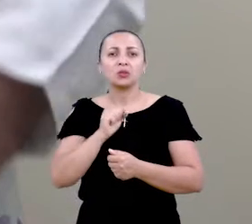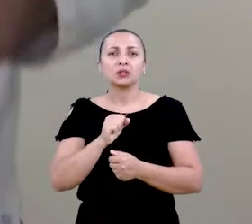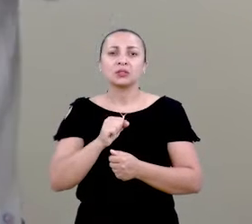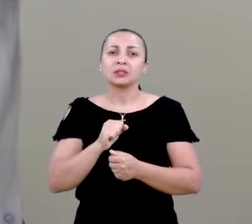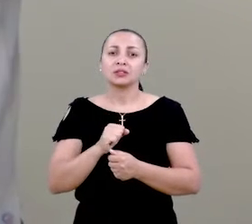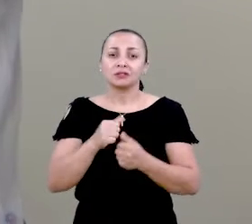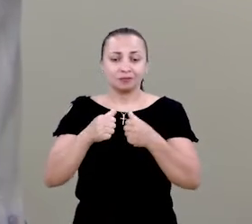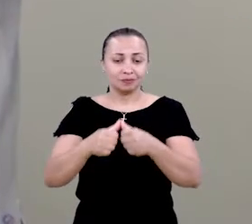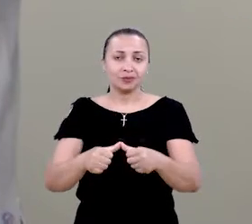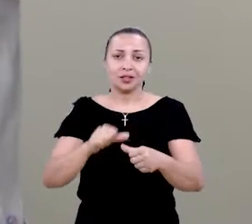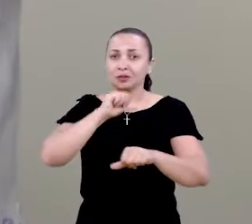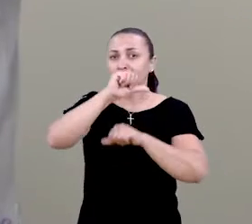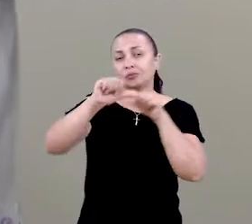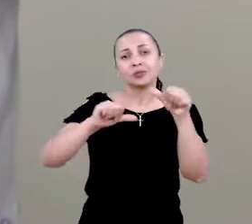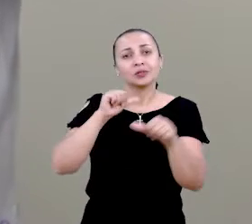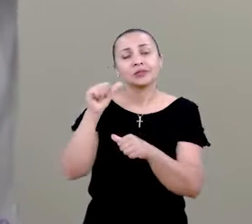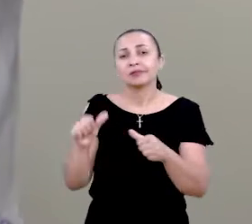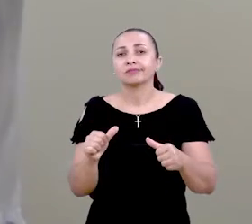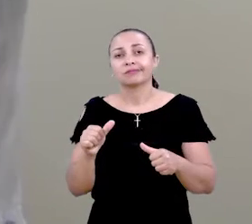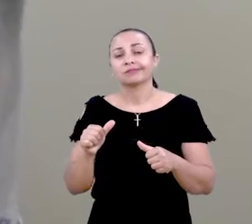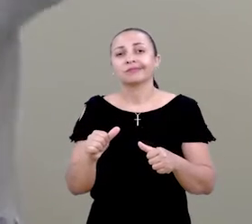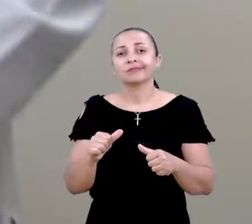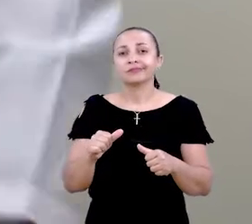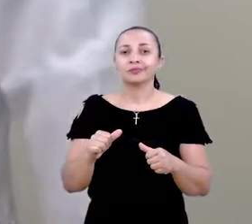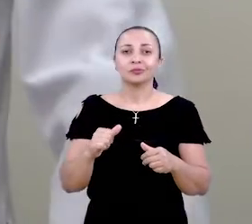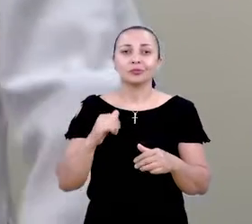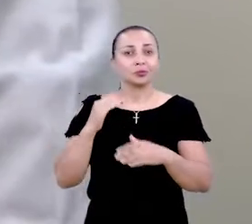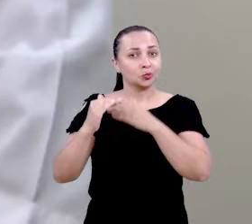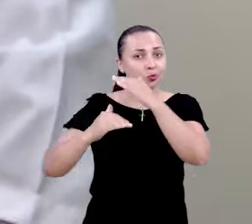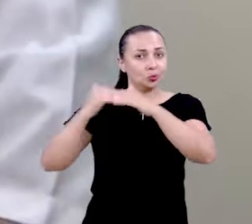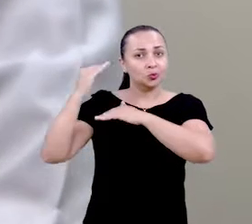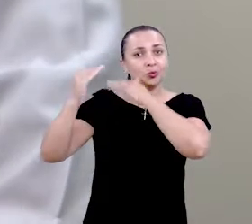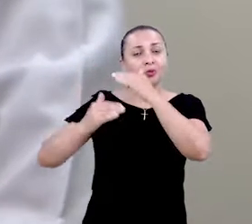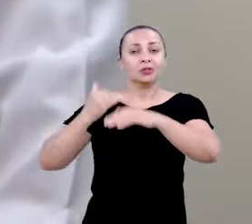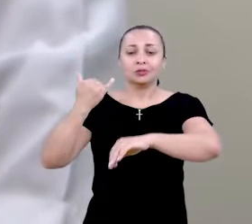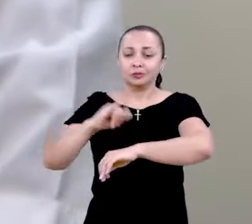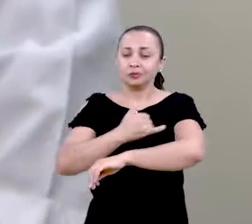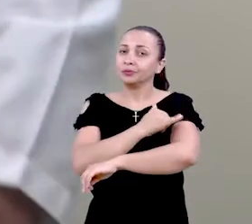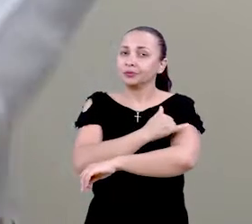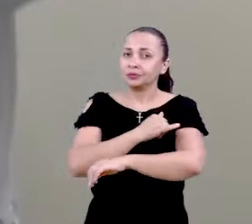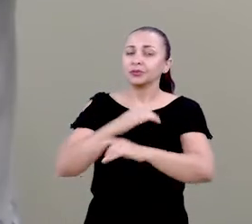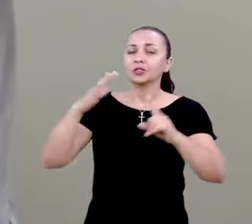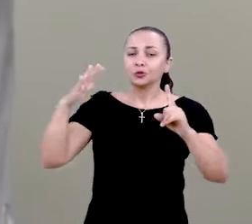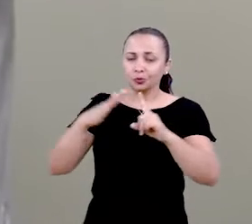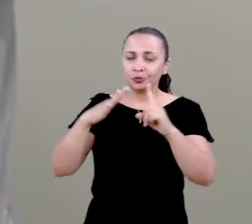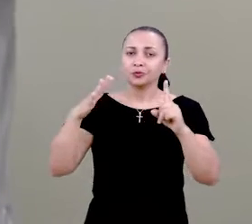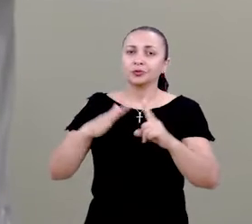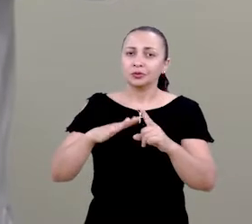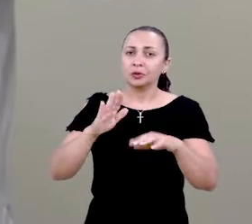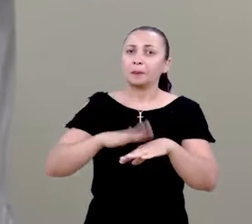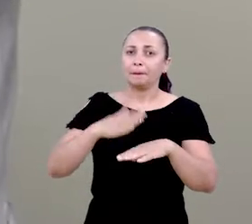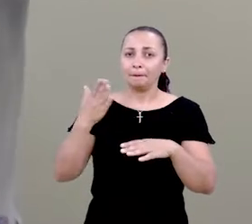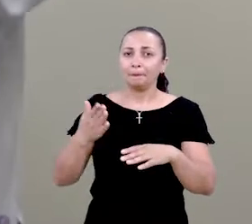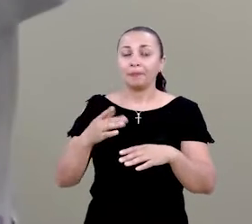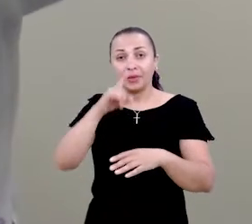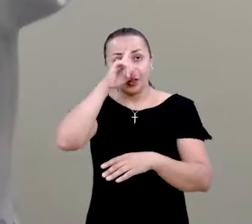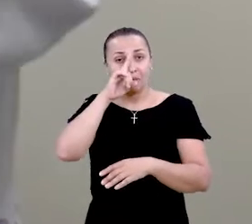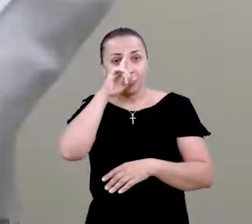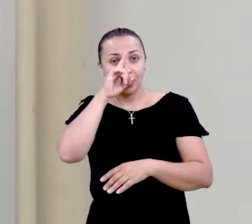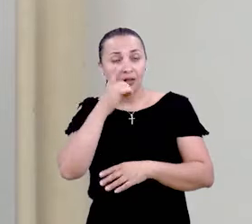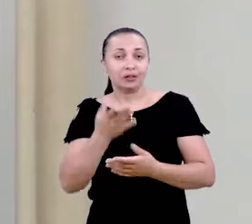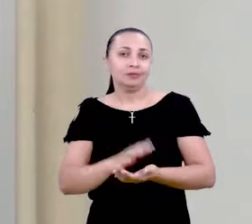conseguem perdurar com essas mudanças e o processo da obesidade tem interferido cada vez mais nesses fatores de